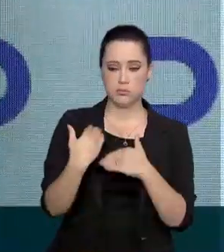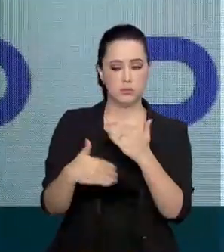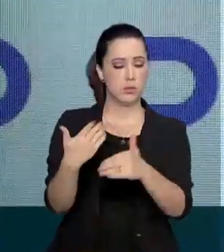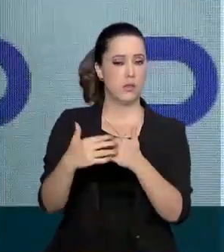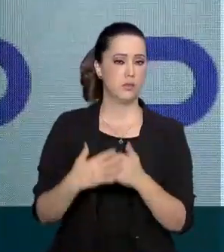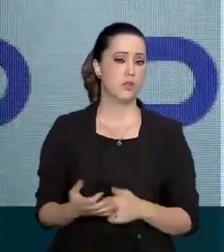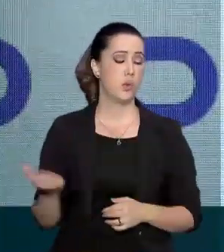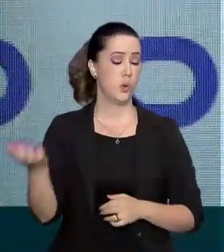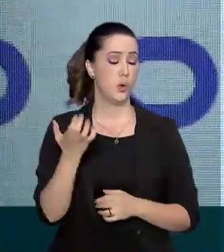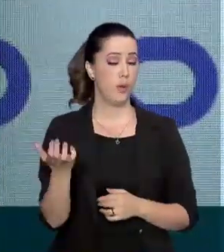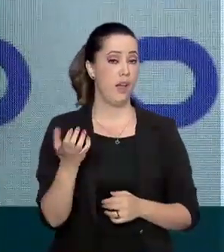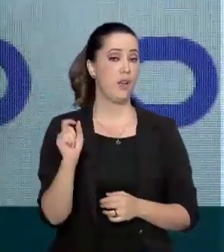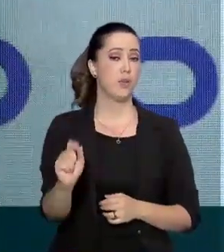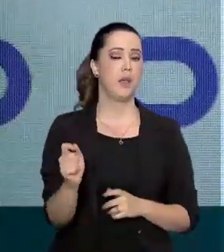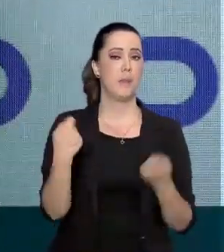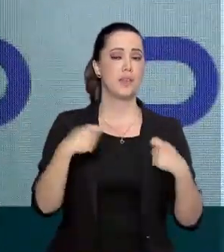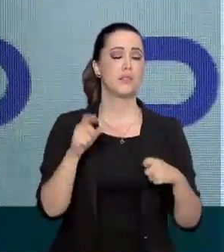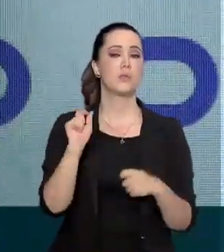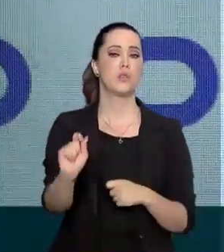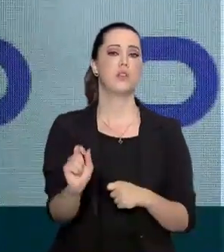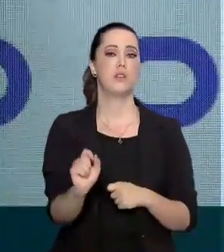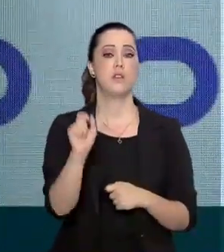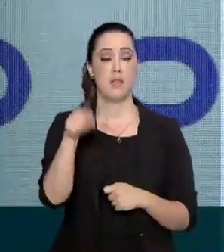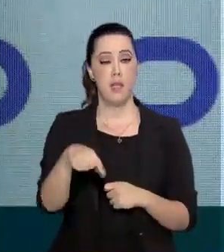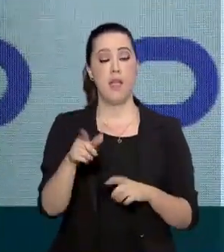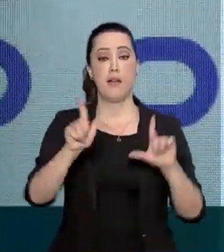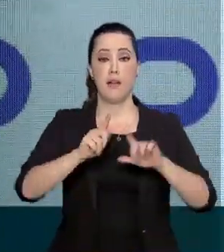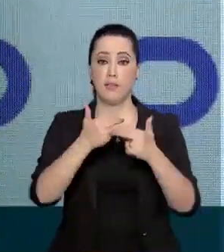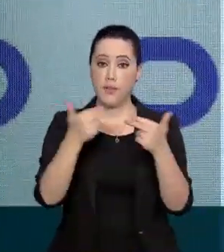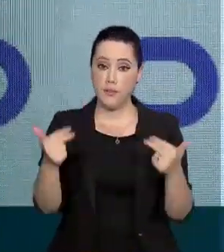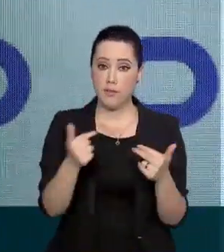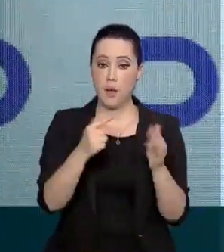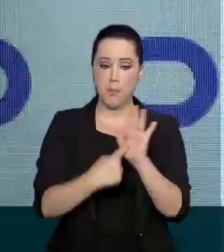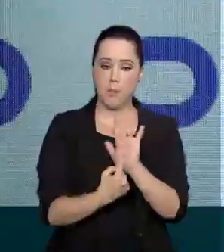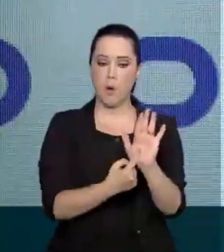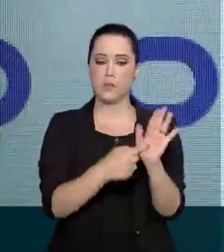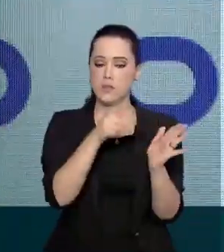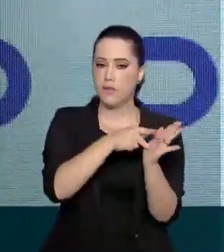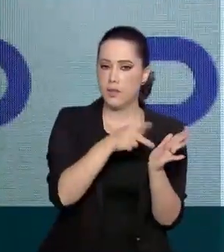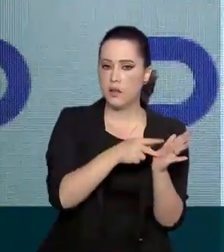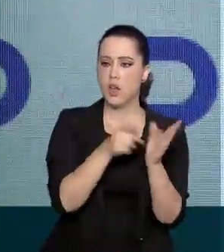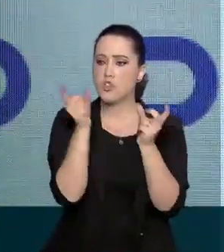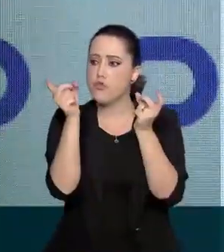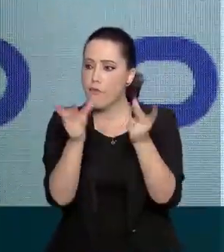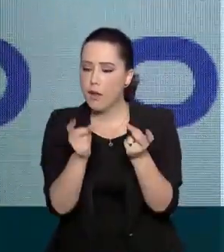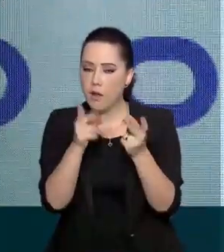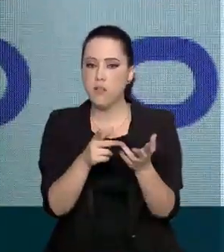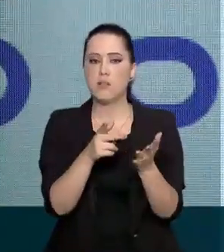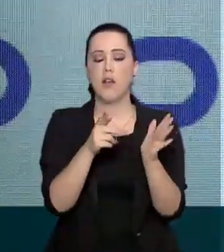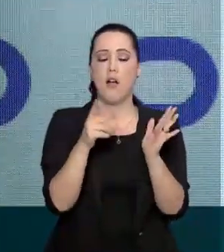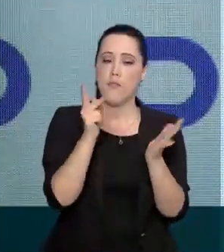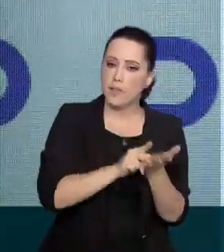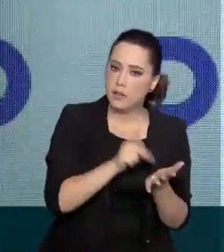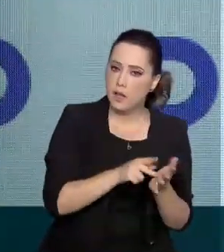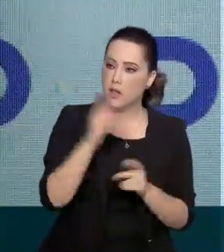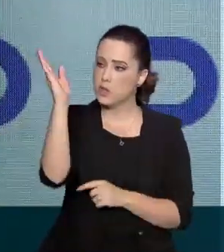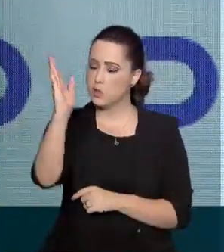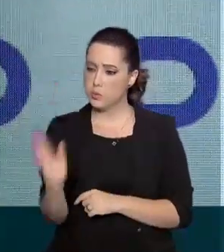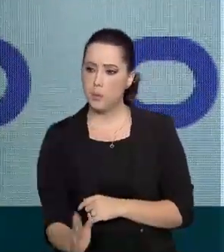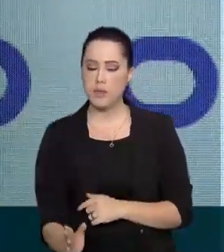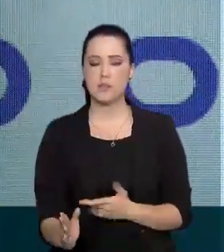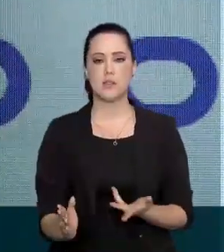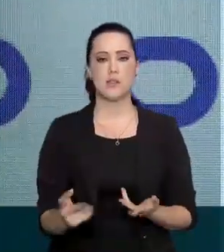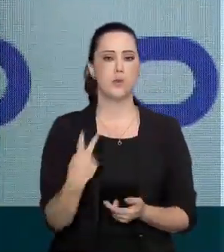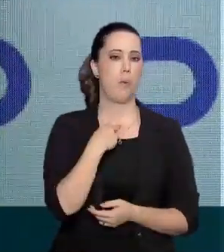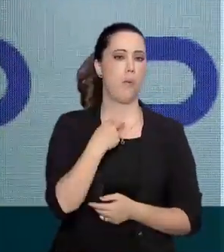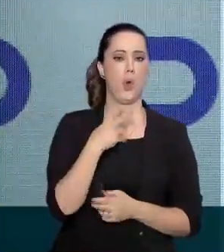que eu quero, o que eu preciso da imprensa é a verdade. Eu quero que a imprensa venda a verdade para o povo brasileiro e não faça